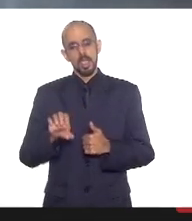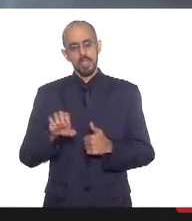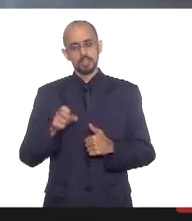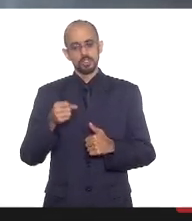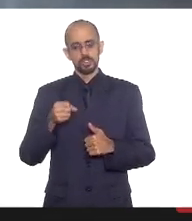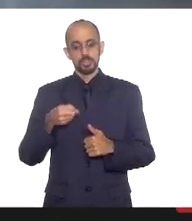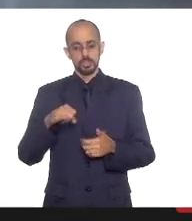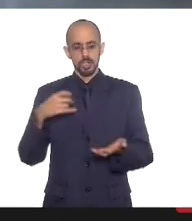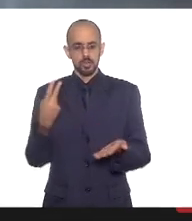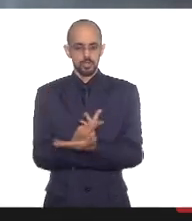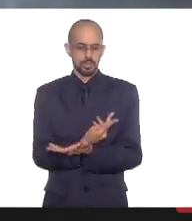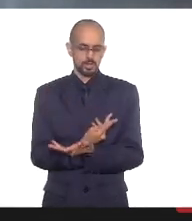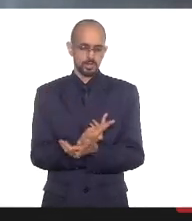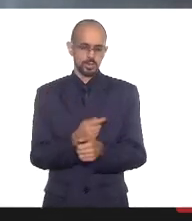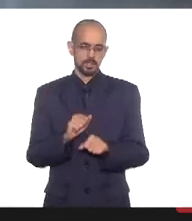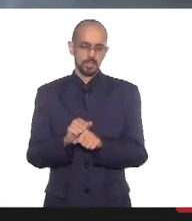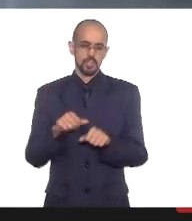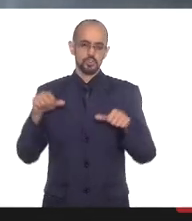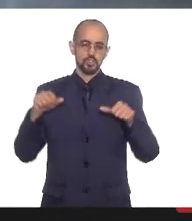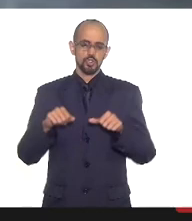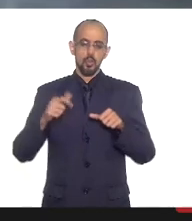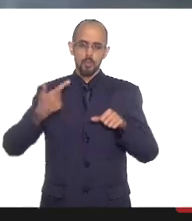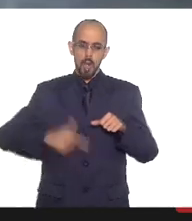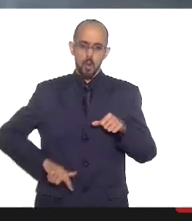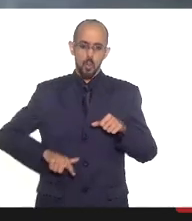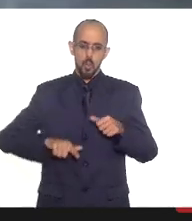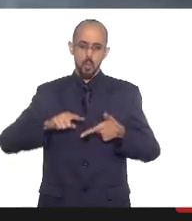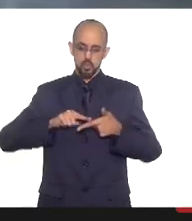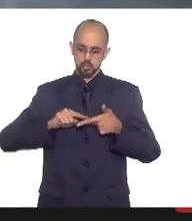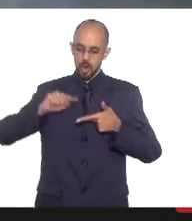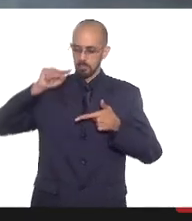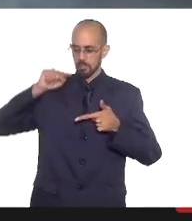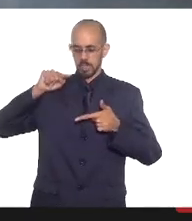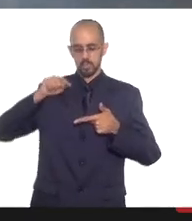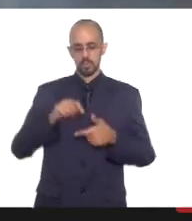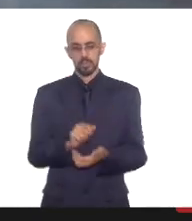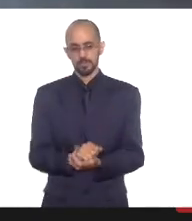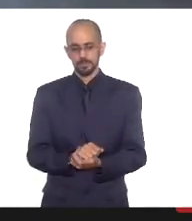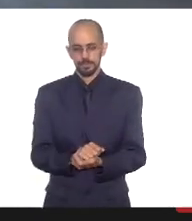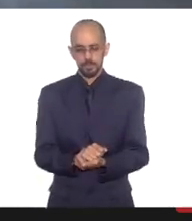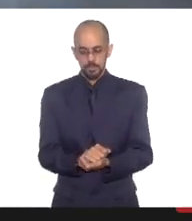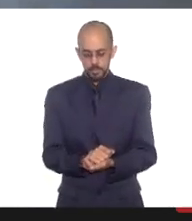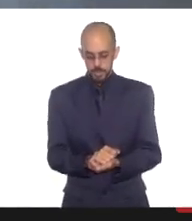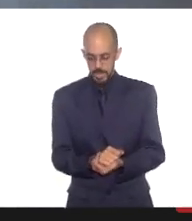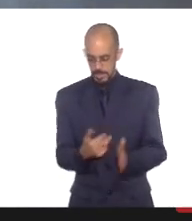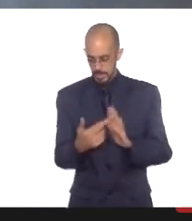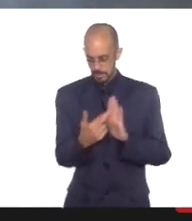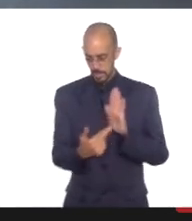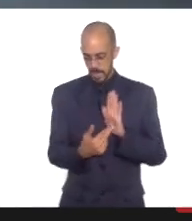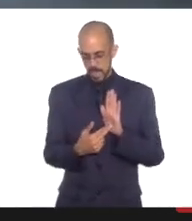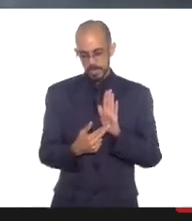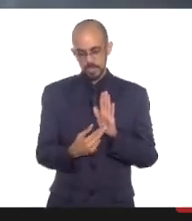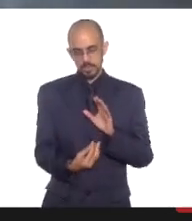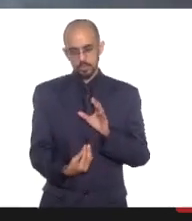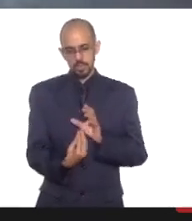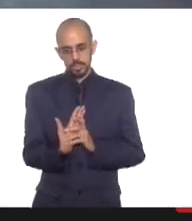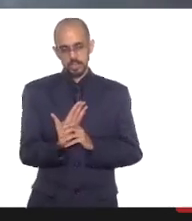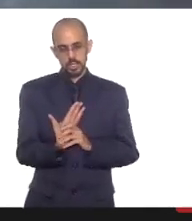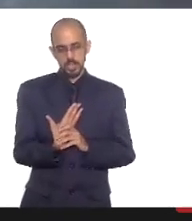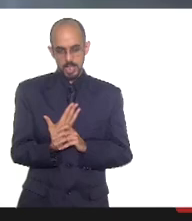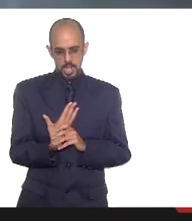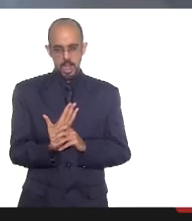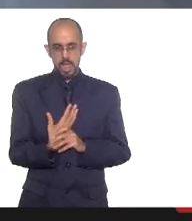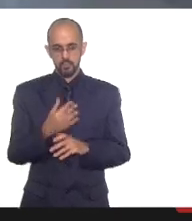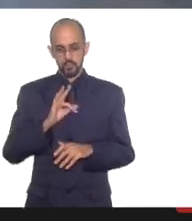com caso de um morro super délhi é esses critérios podem são estabelecidos nacionalmente mais o Ministério da Saúde